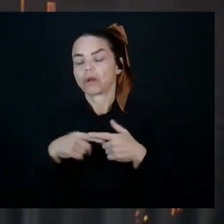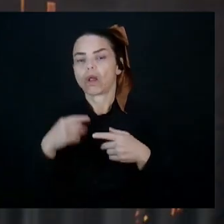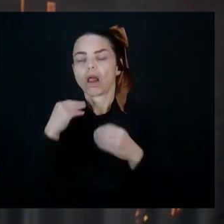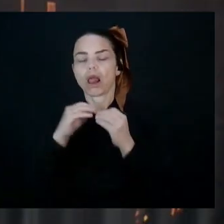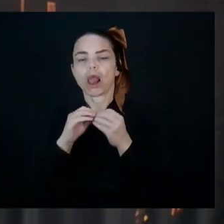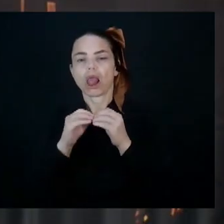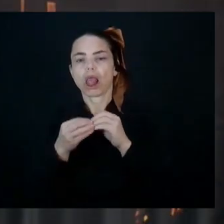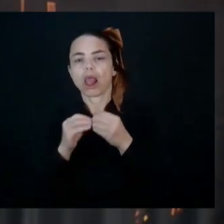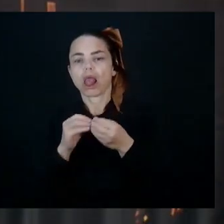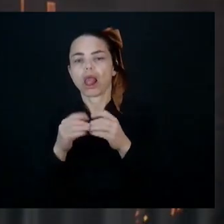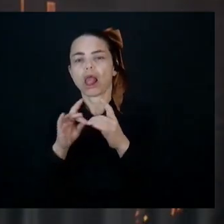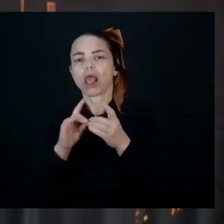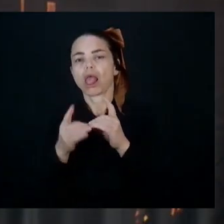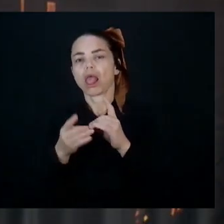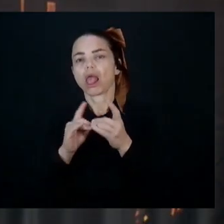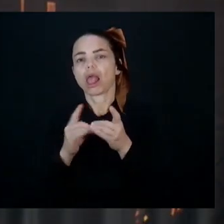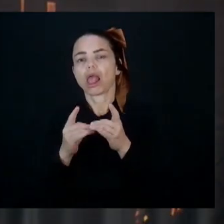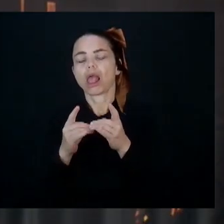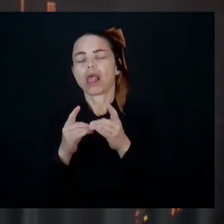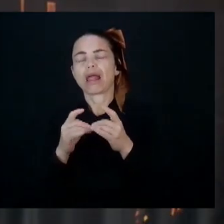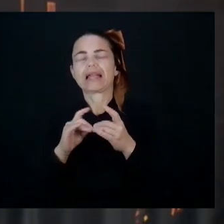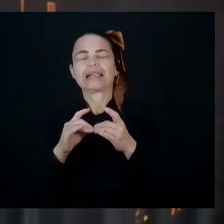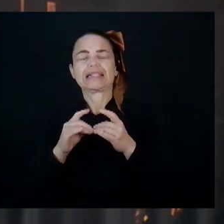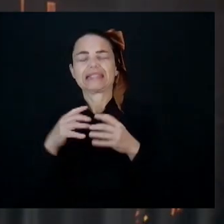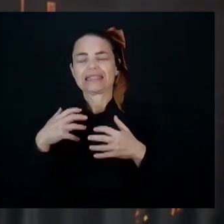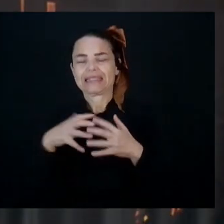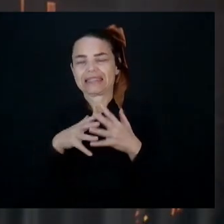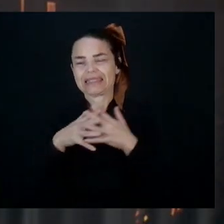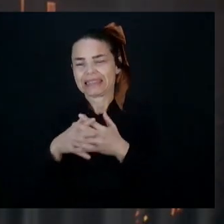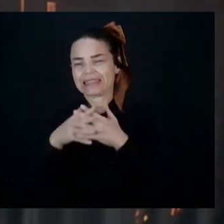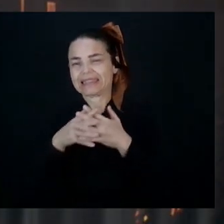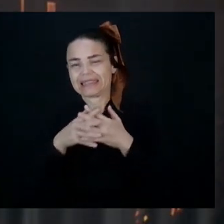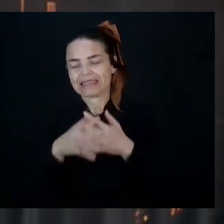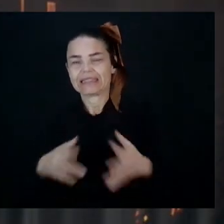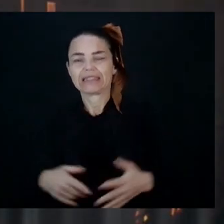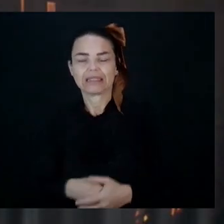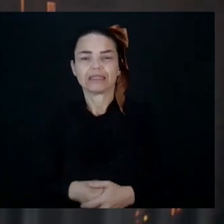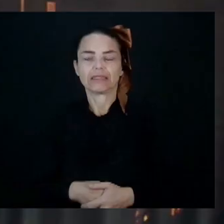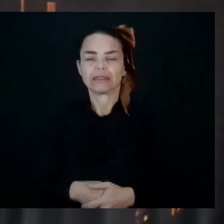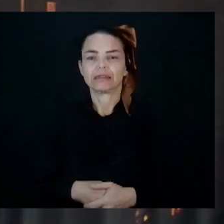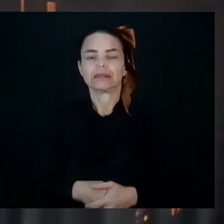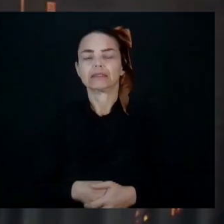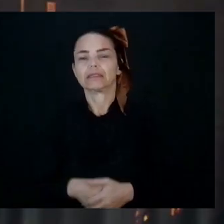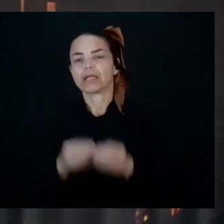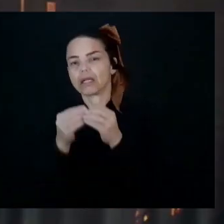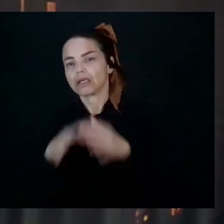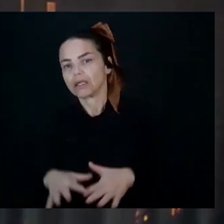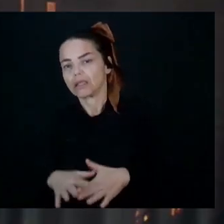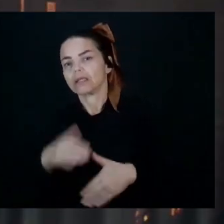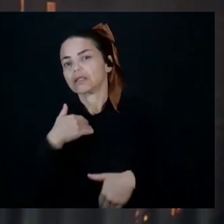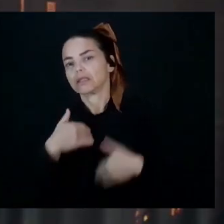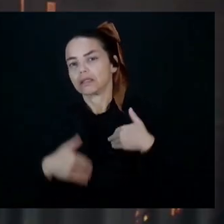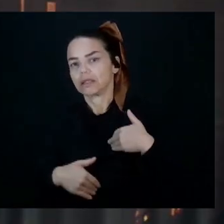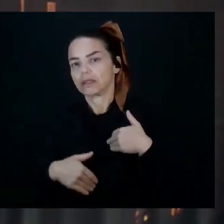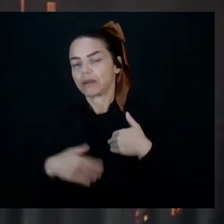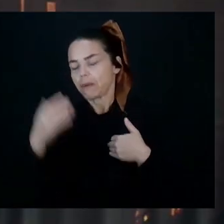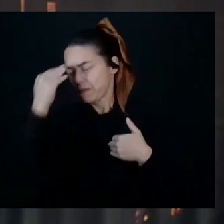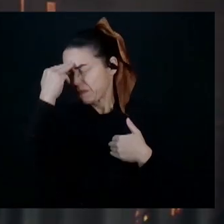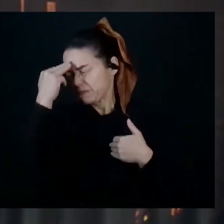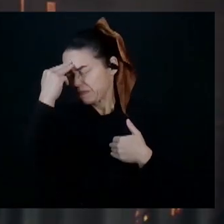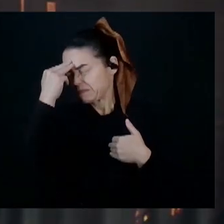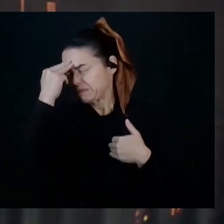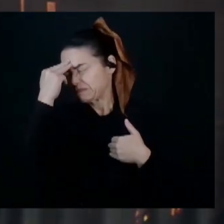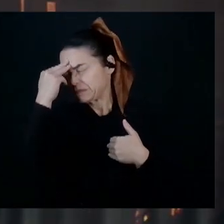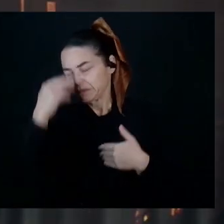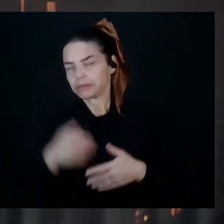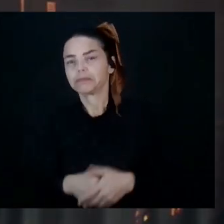corpo, com cortisol, isso traz mais prejuízos físicos, né, psicológicos, obviamente,